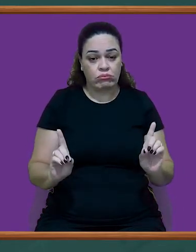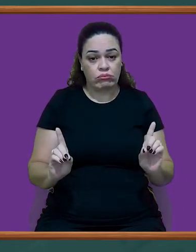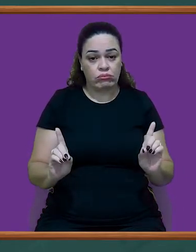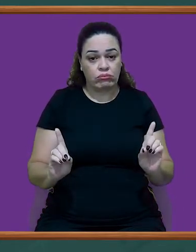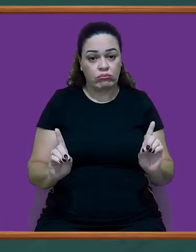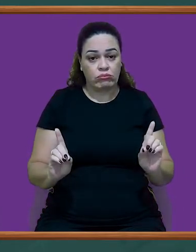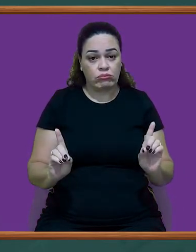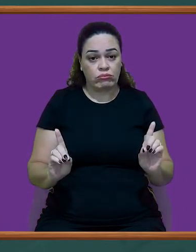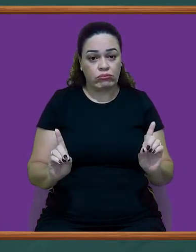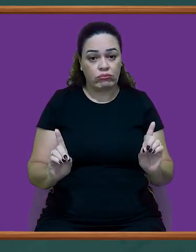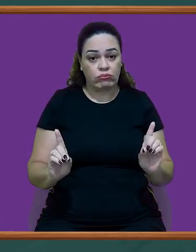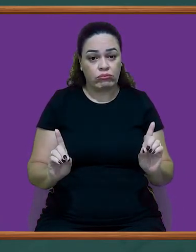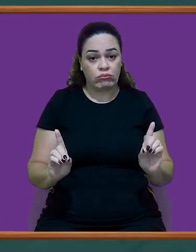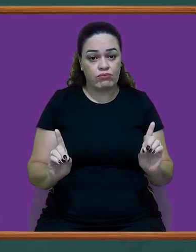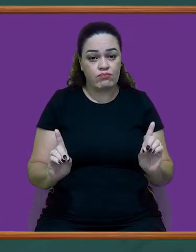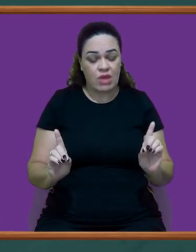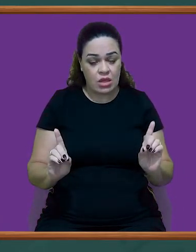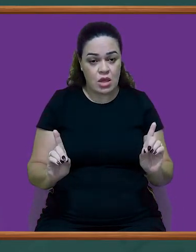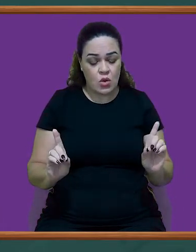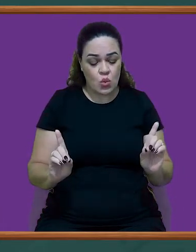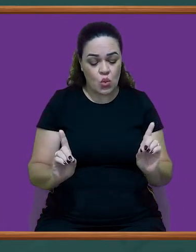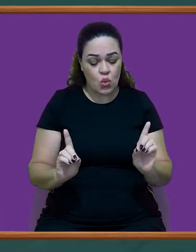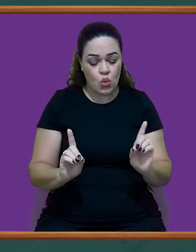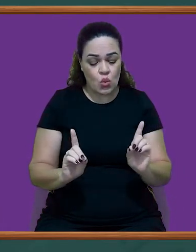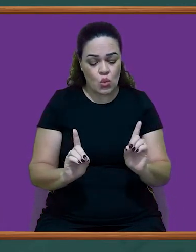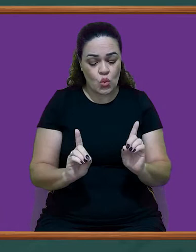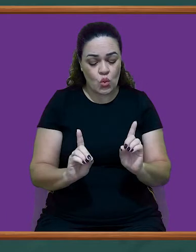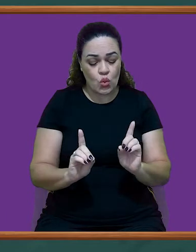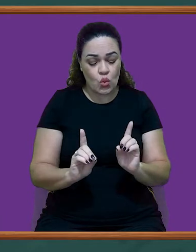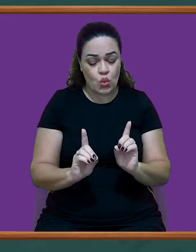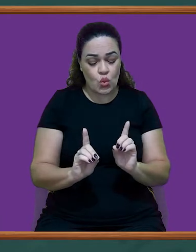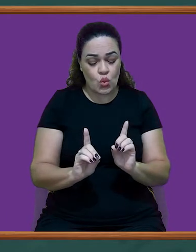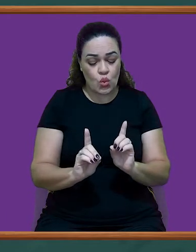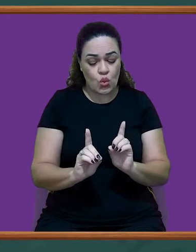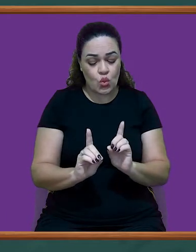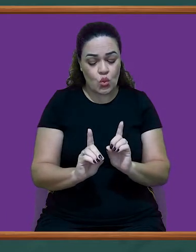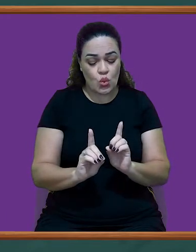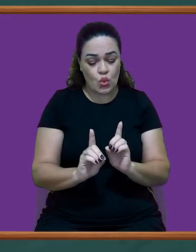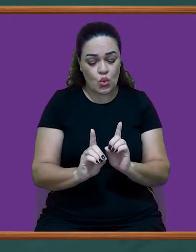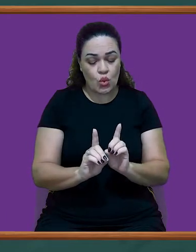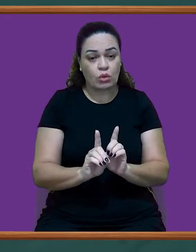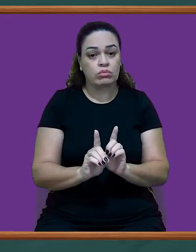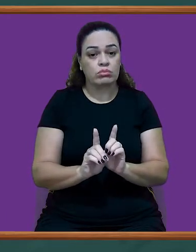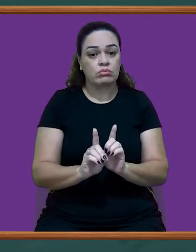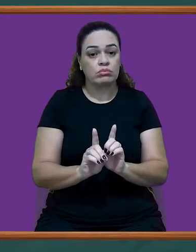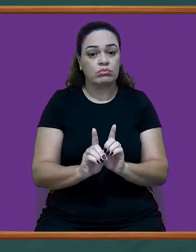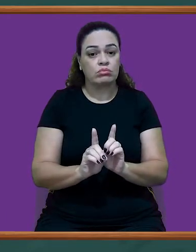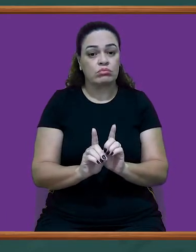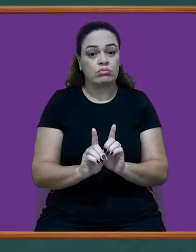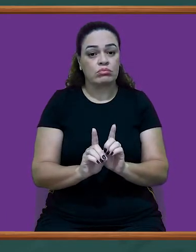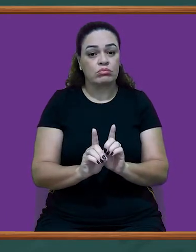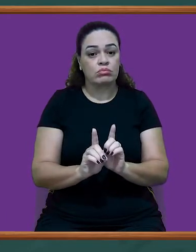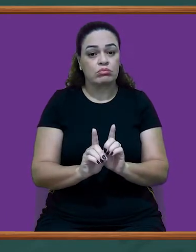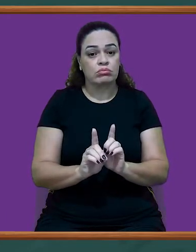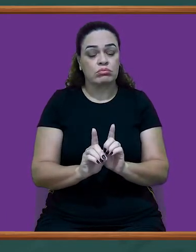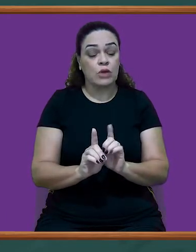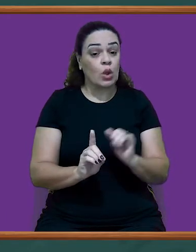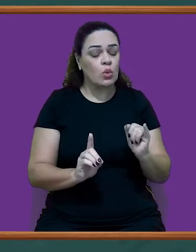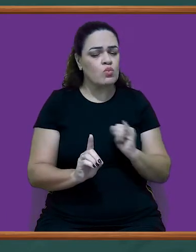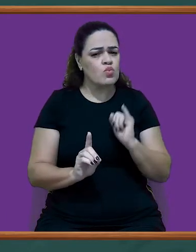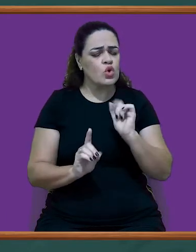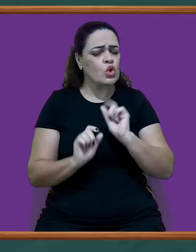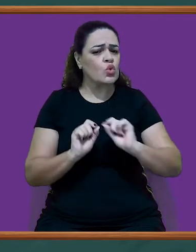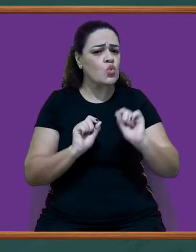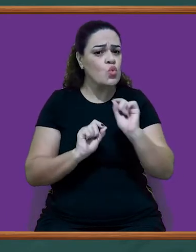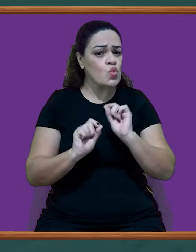duas casas direto e a torre faz o caminho oposto ao Rei parando do lado dele é uma coisa bem importante na